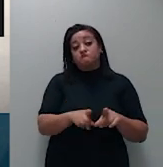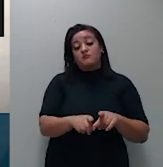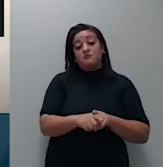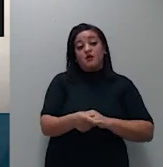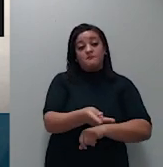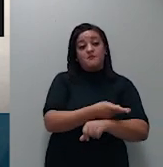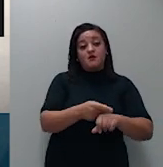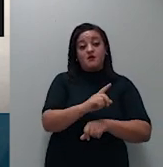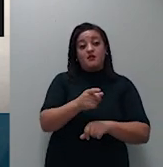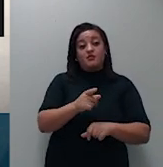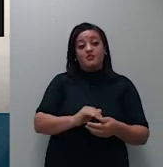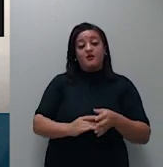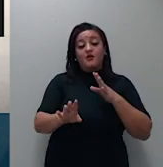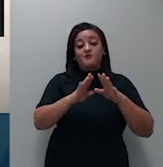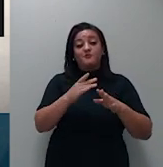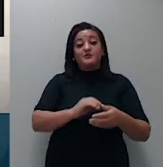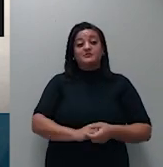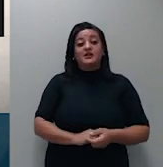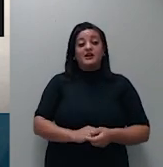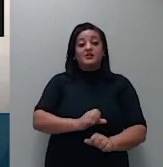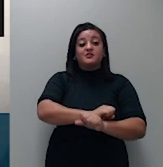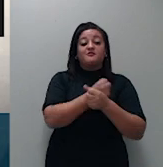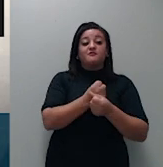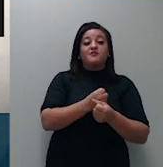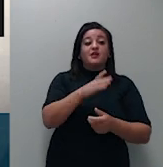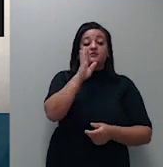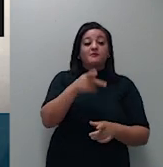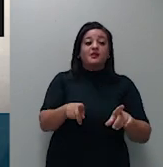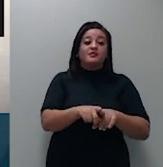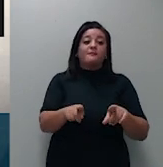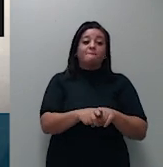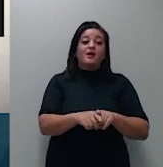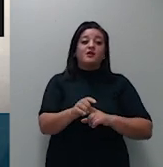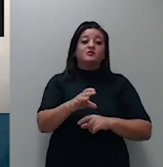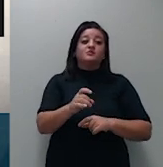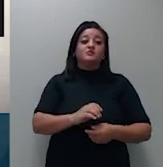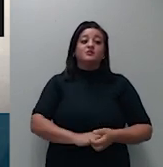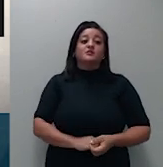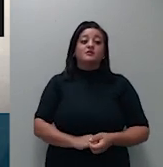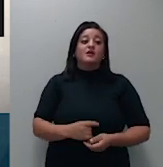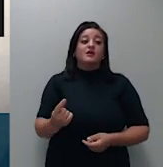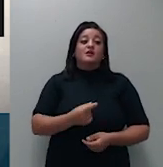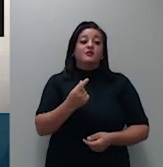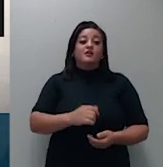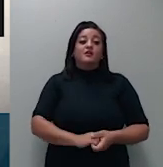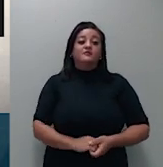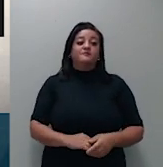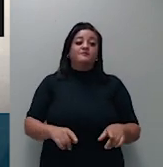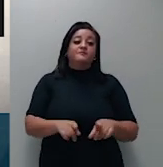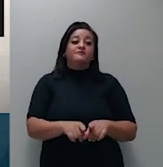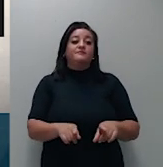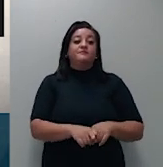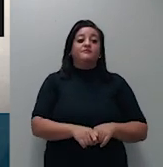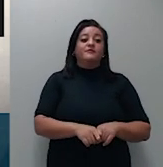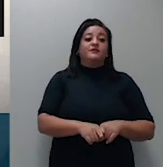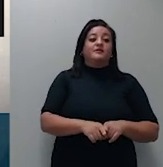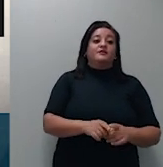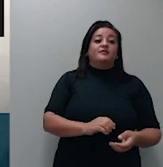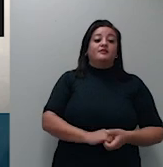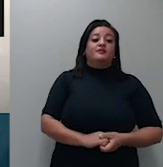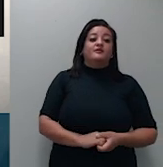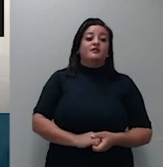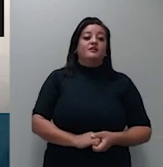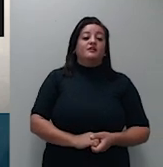provedor dar nenhuma defesa de mérito para sustentar que fosse aquilo que parece de prima facie e